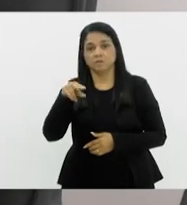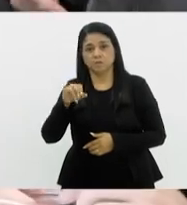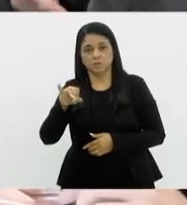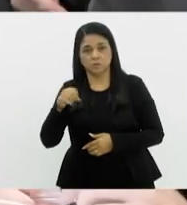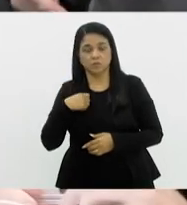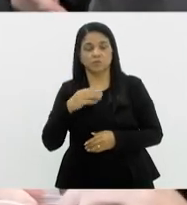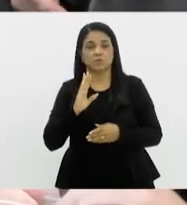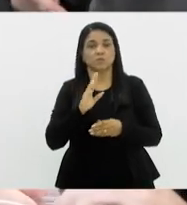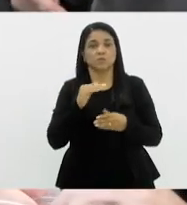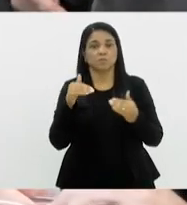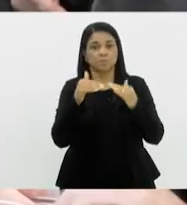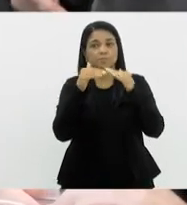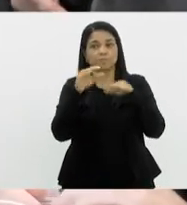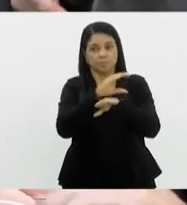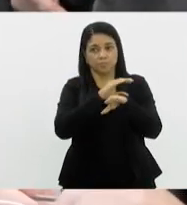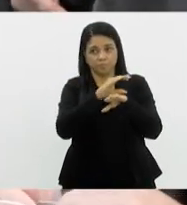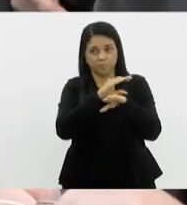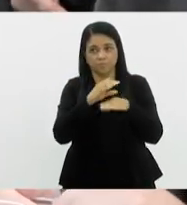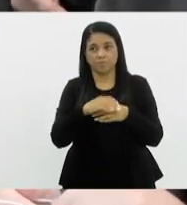49.